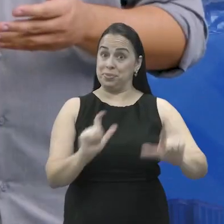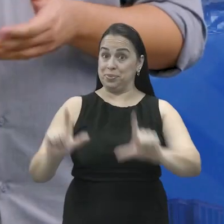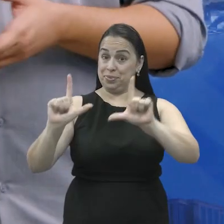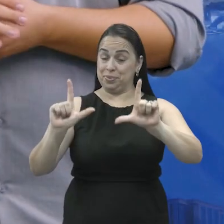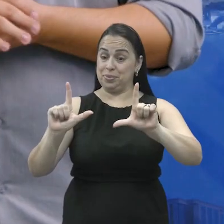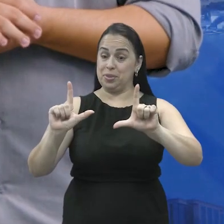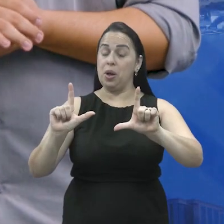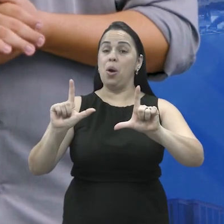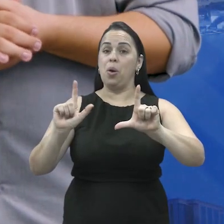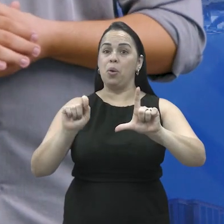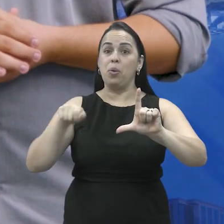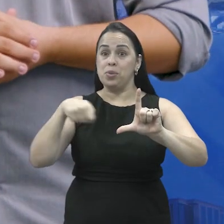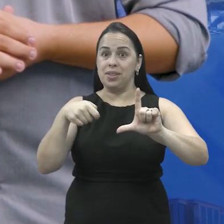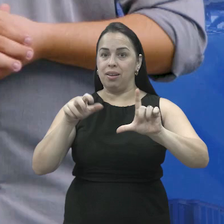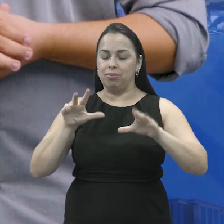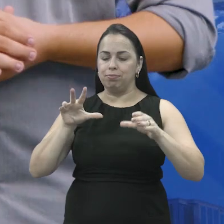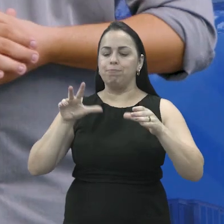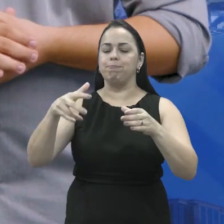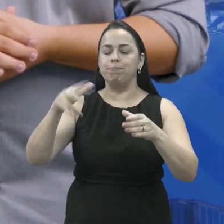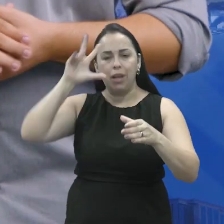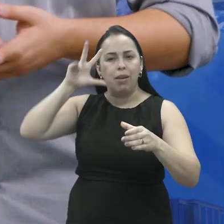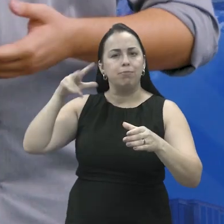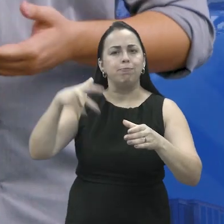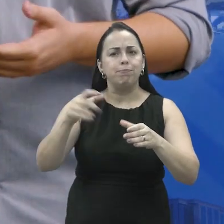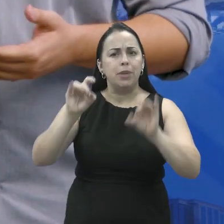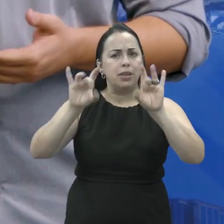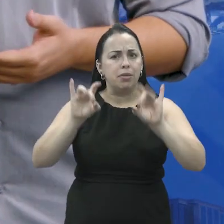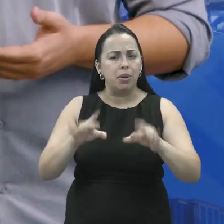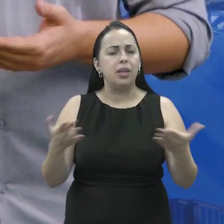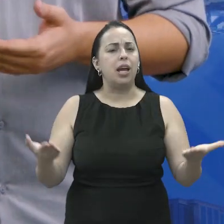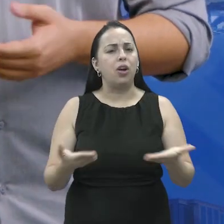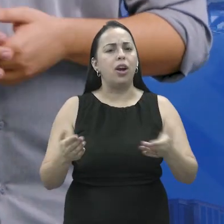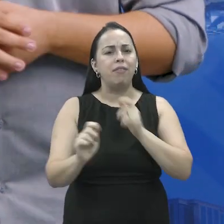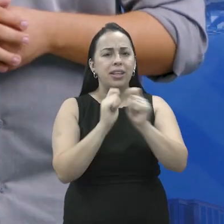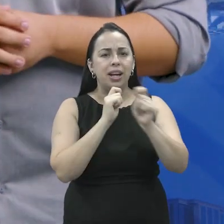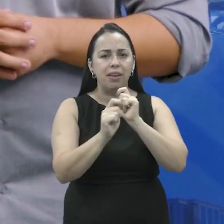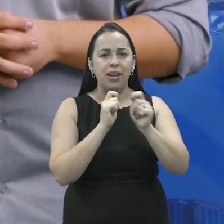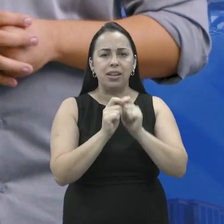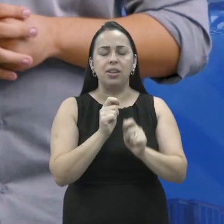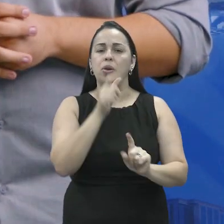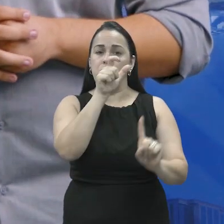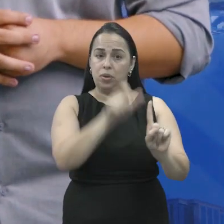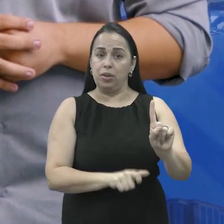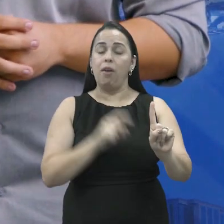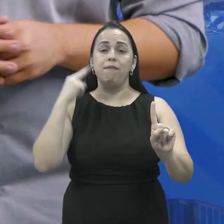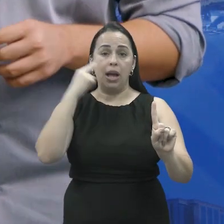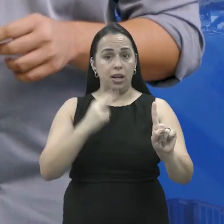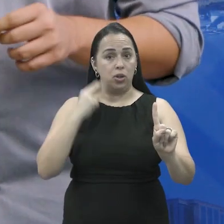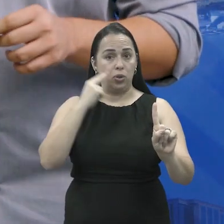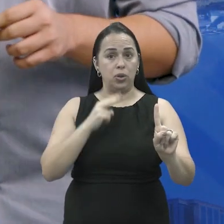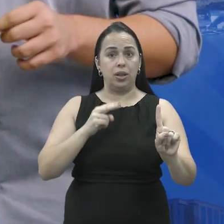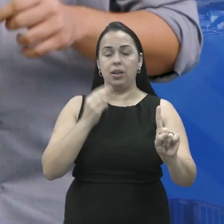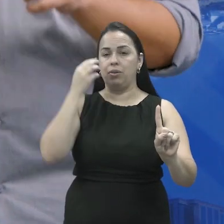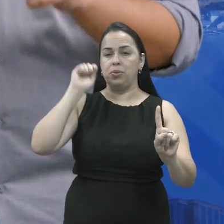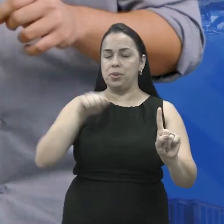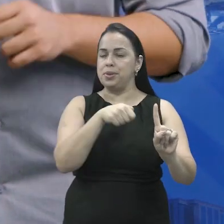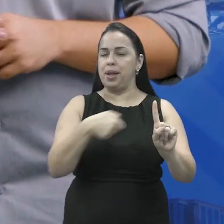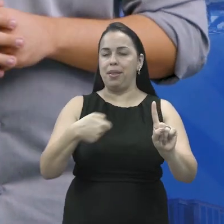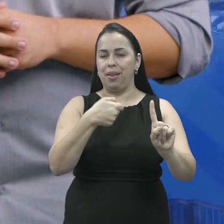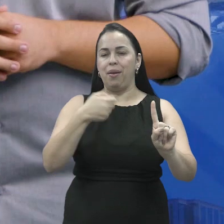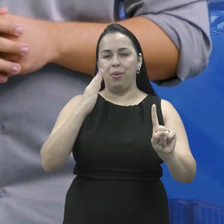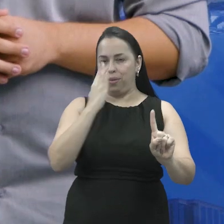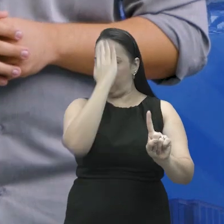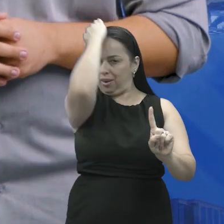Estamos de volta com Ação Parlamentar Especial e agora chegou a hora de conferirmos a entrevista realizada com o vereador